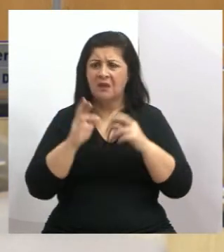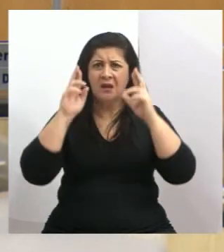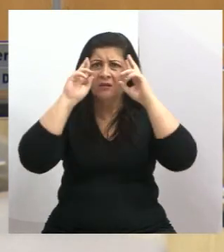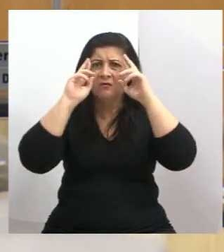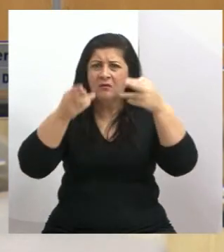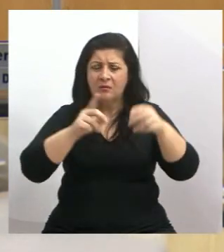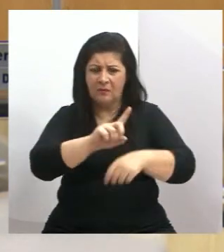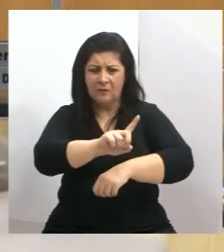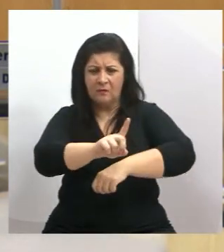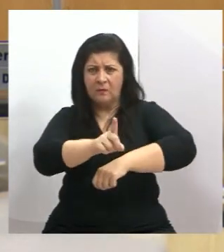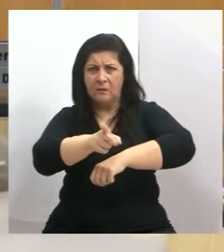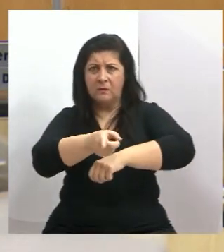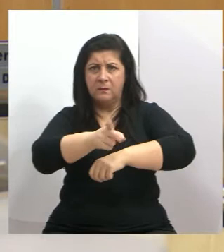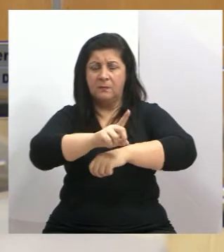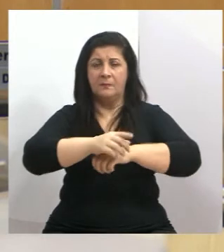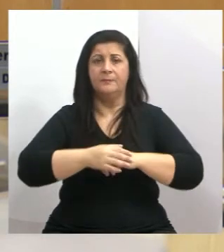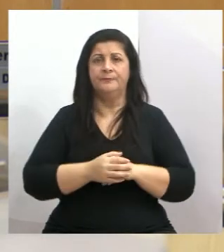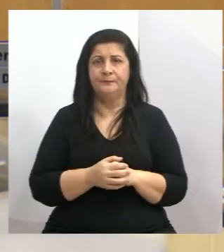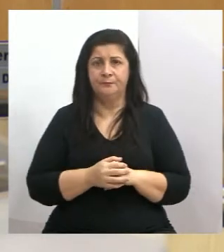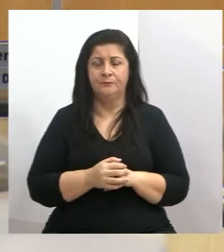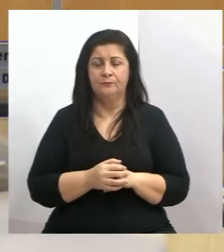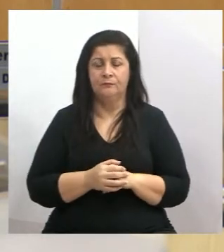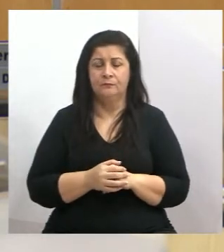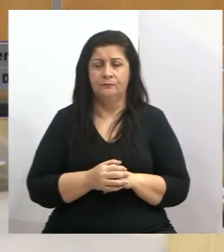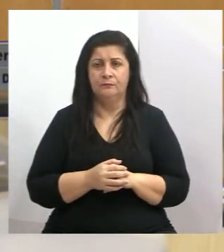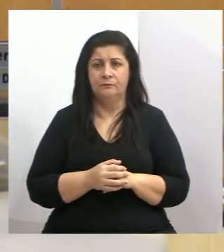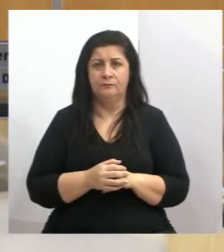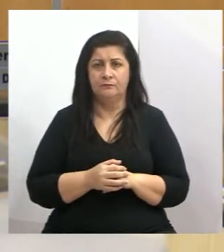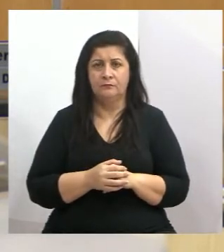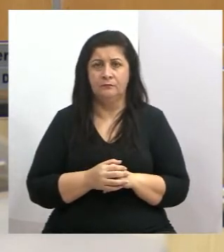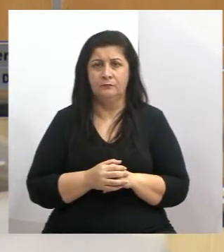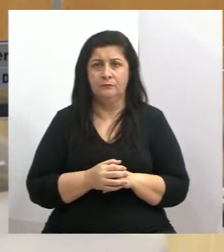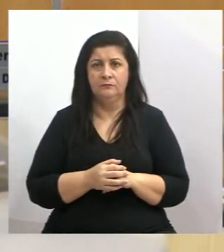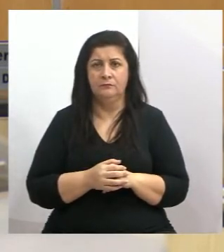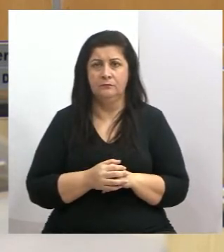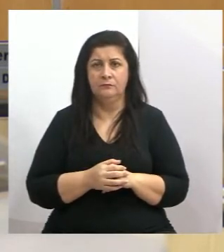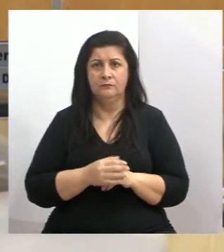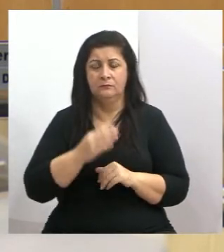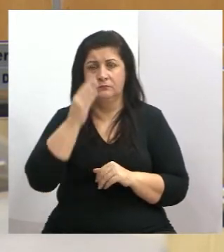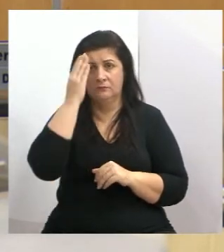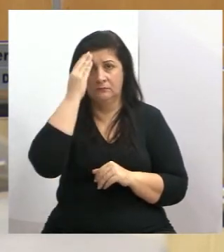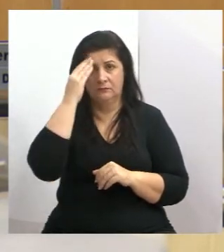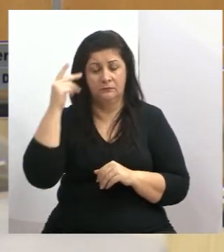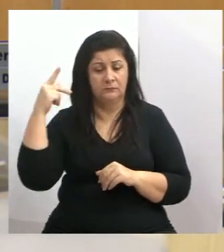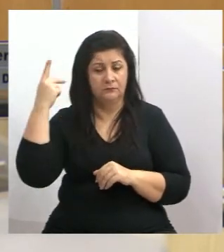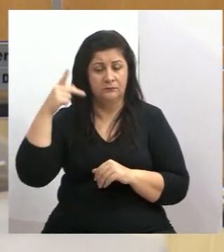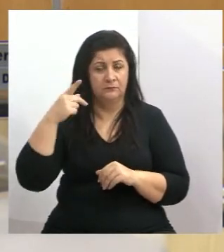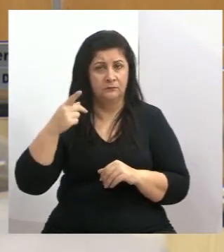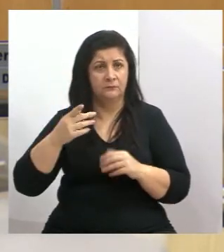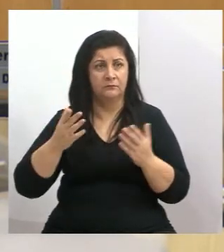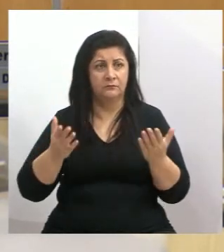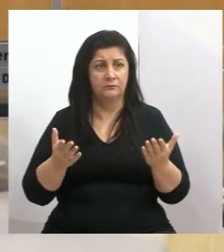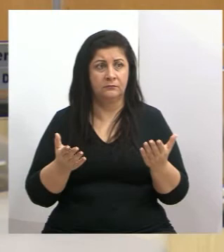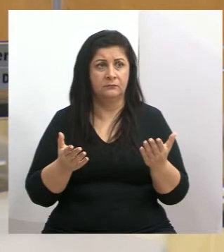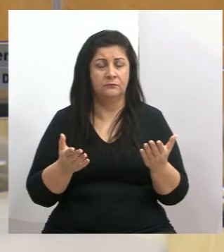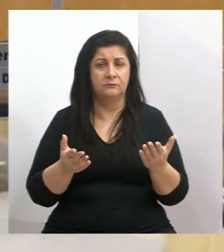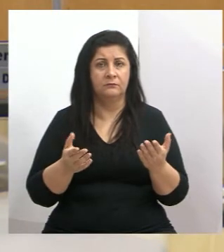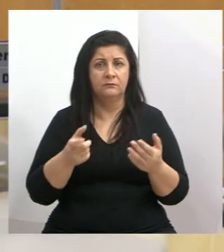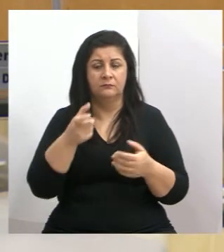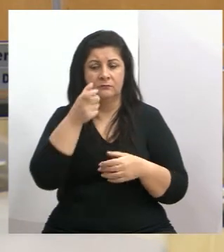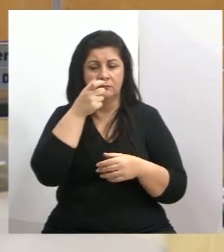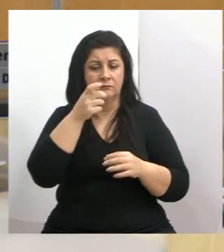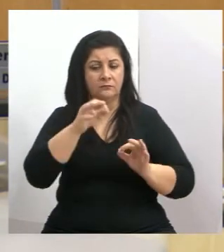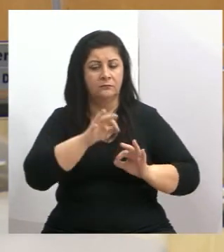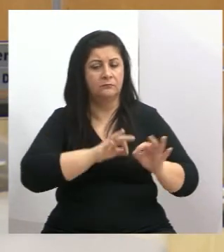respeita os limites de velocidade assim Considerando o conhecimento de que esse Vereador dispõe do local e do